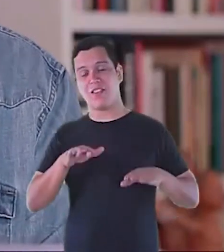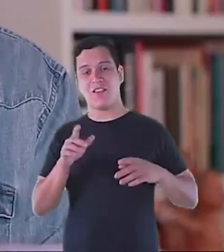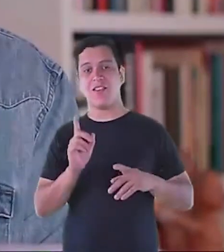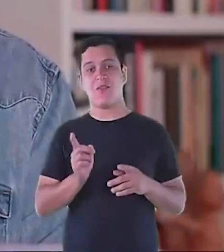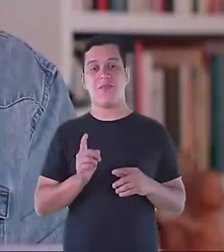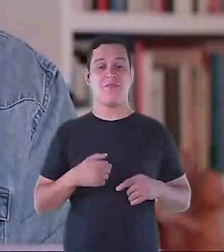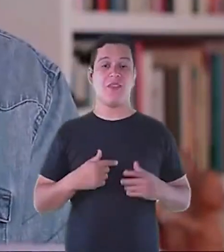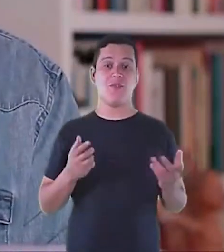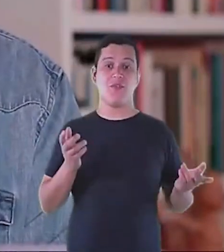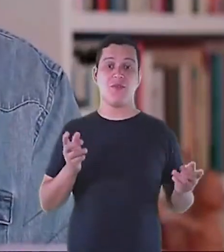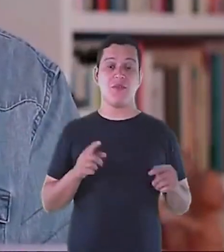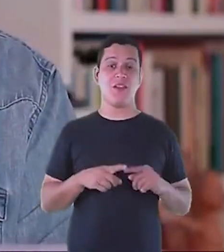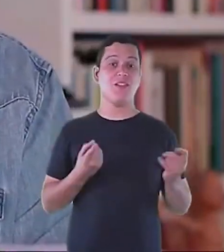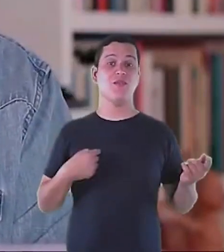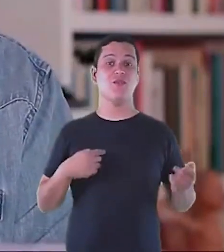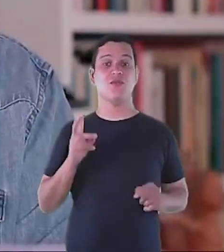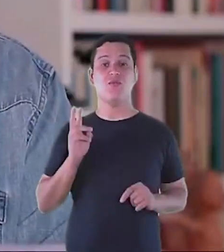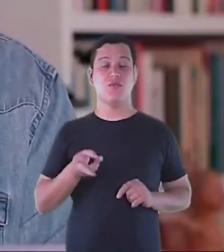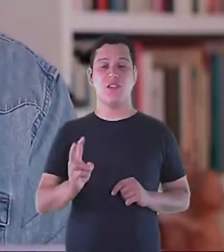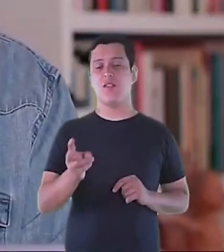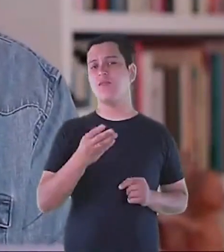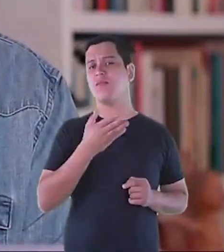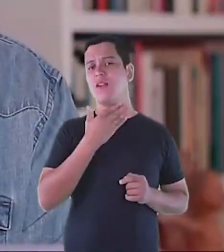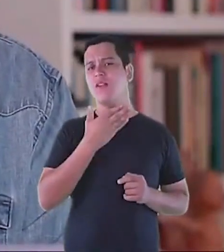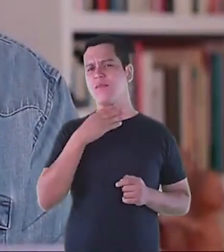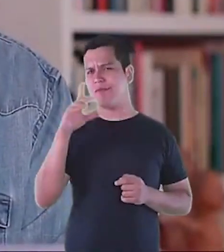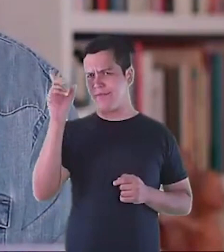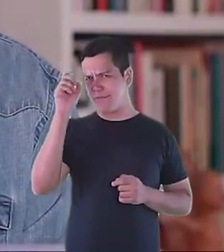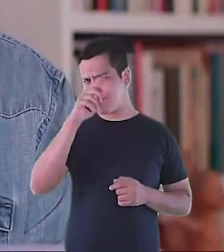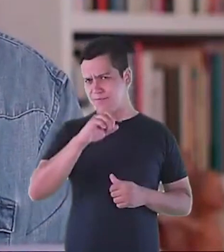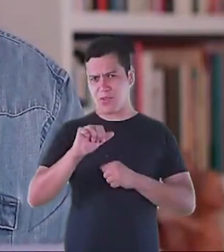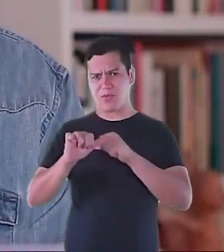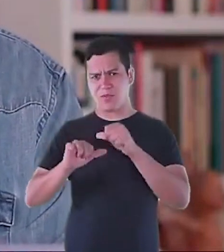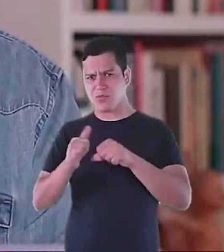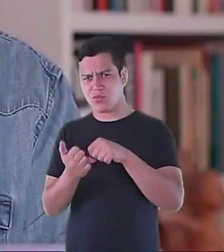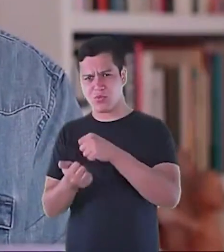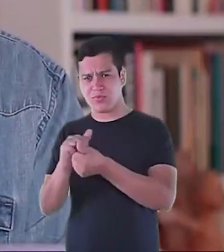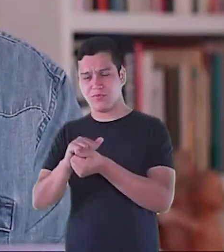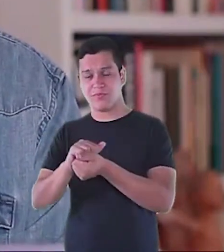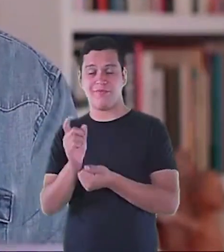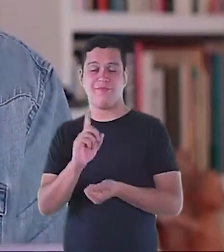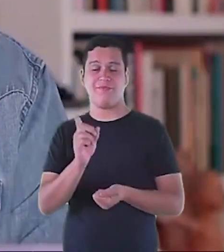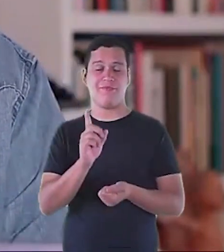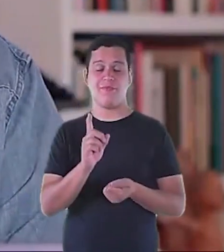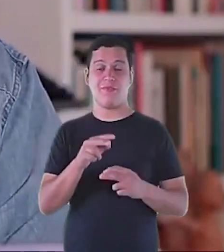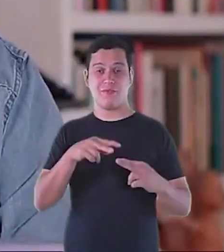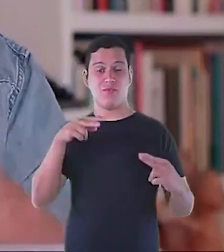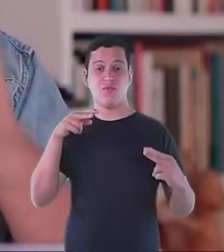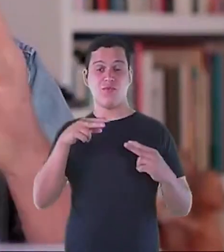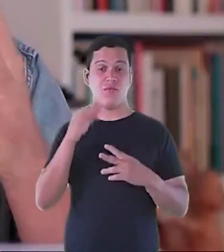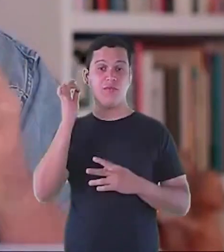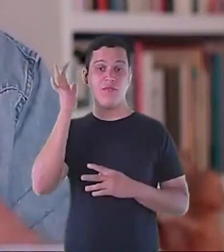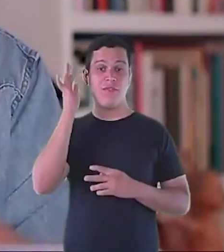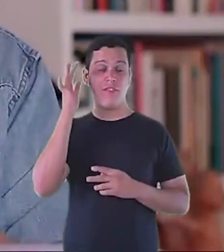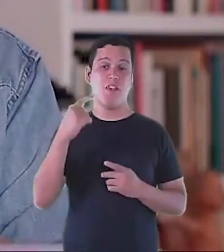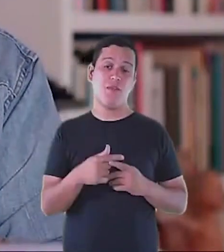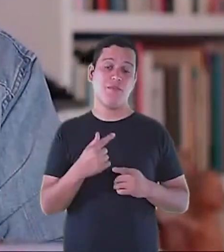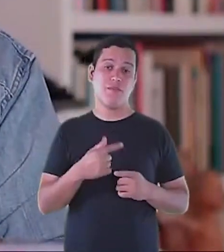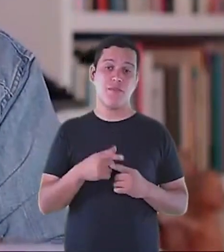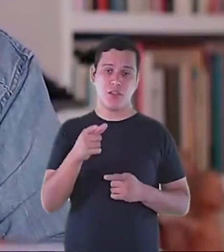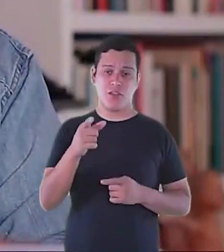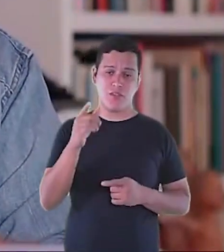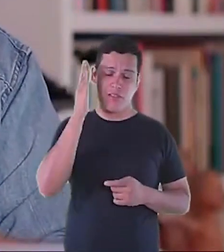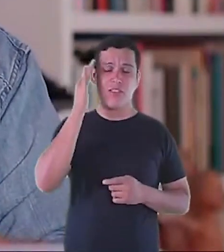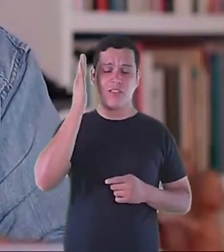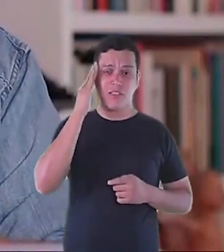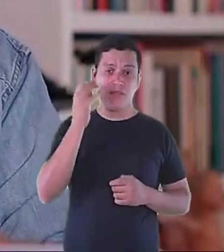Papo não foi tão difícil a adaptação para esse mundo virtual, porque, como o meu querido Laurentino sabe, há cerca de 20,